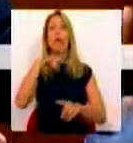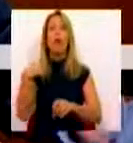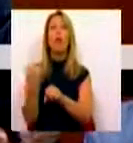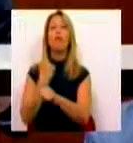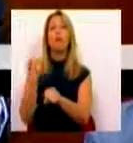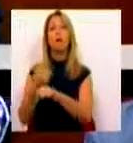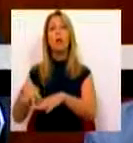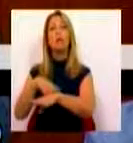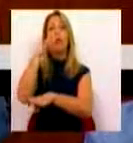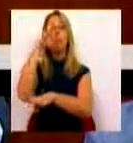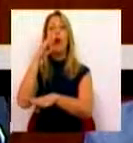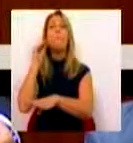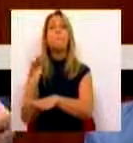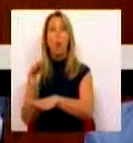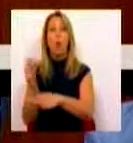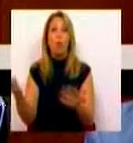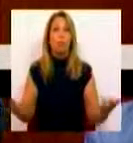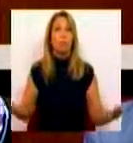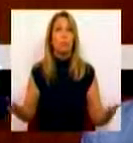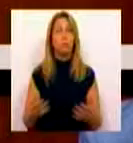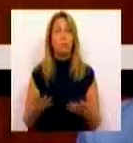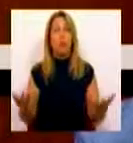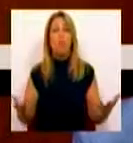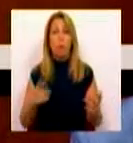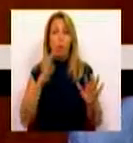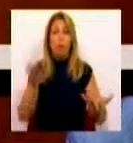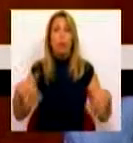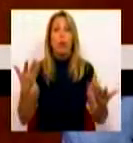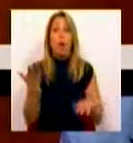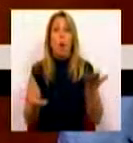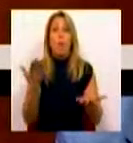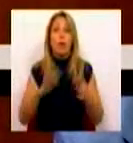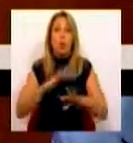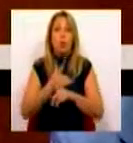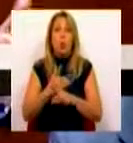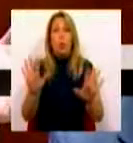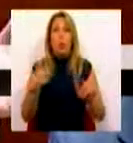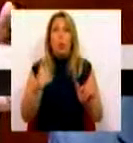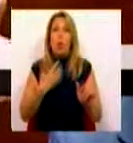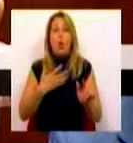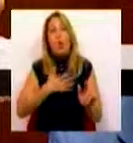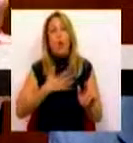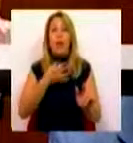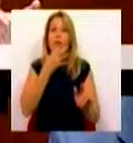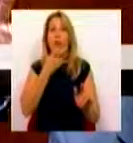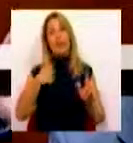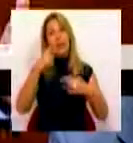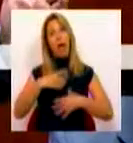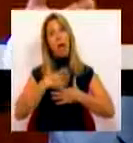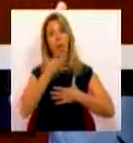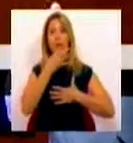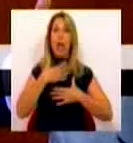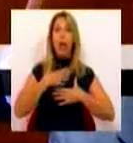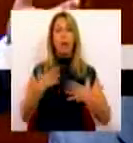banco. Enfim, podia fazer outra comparação para não julgar que estou a falar em causa própria. As pessoas têm